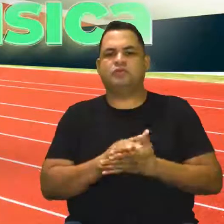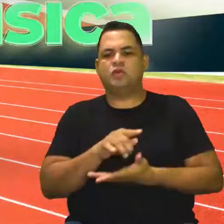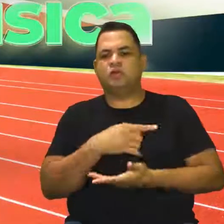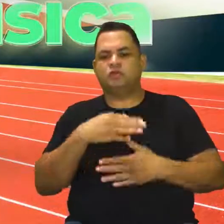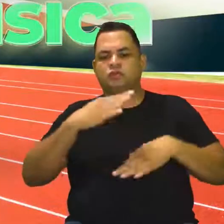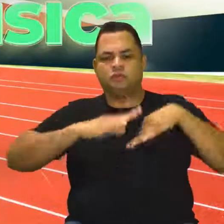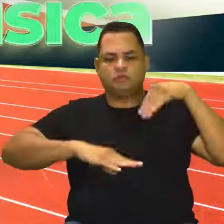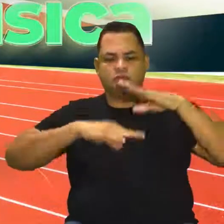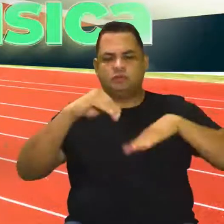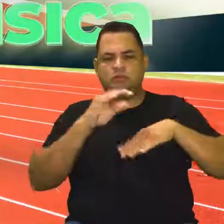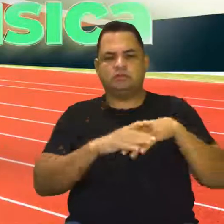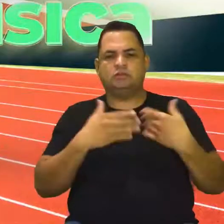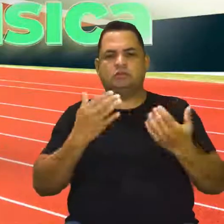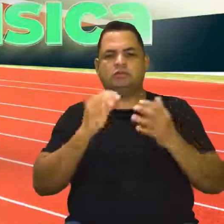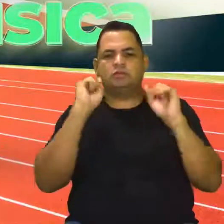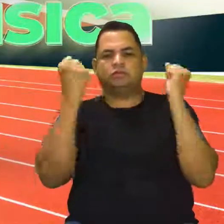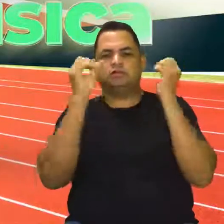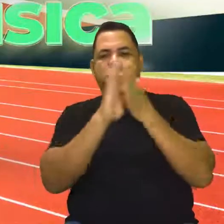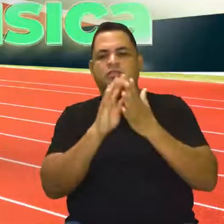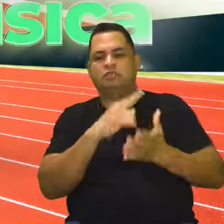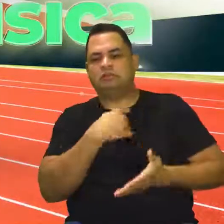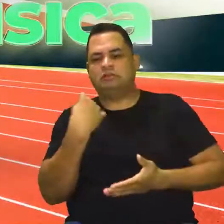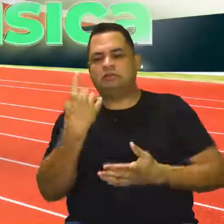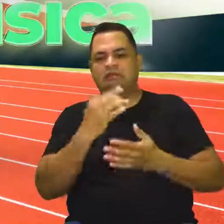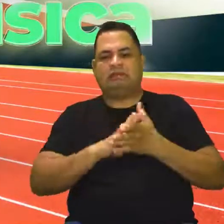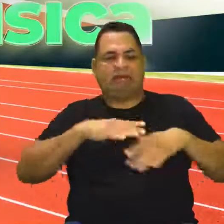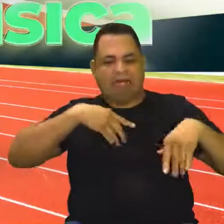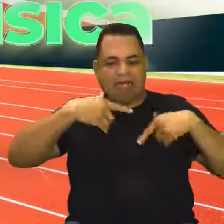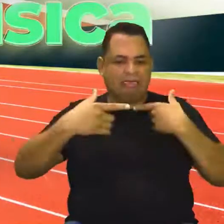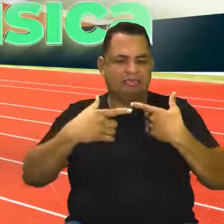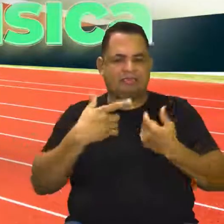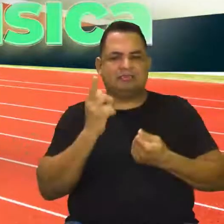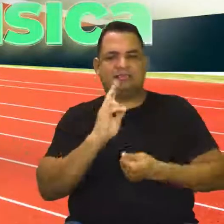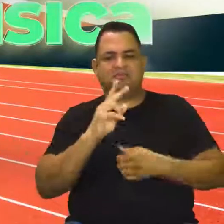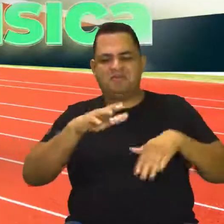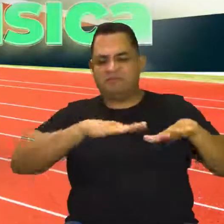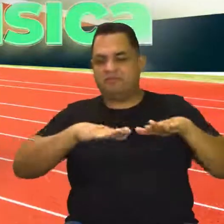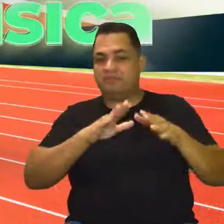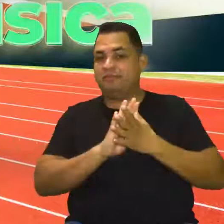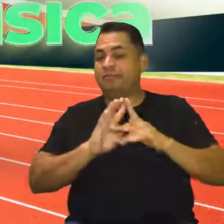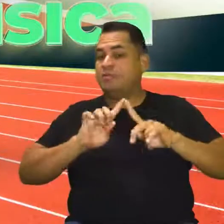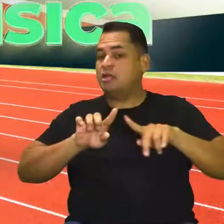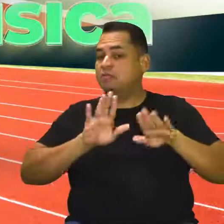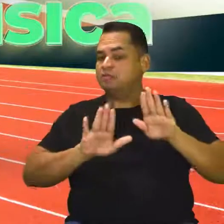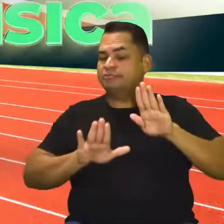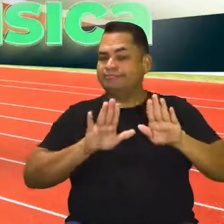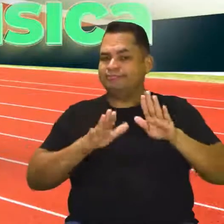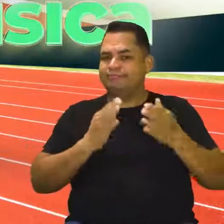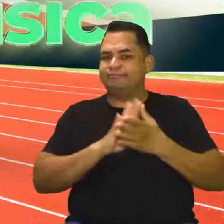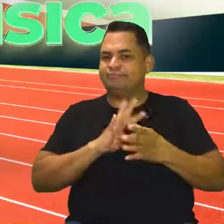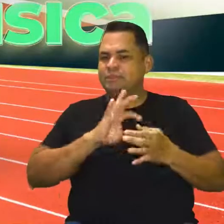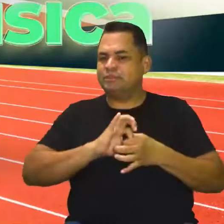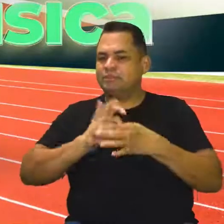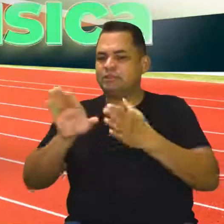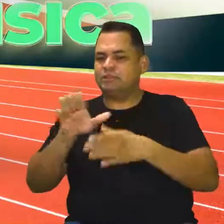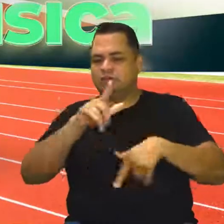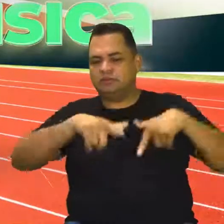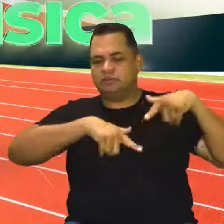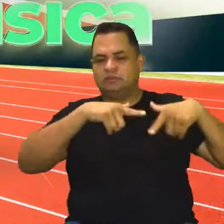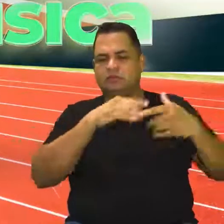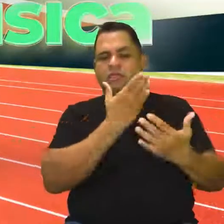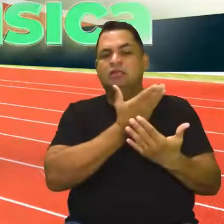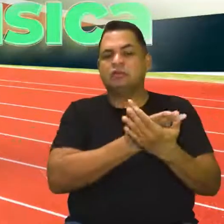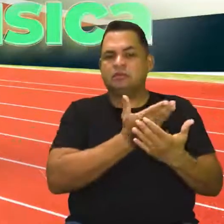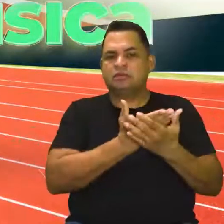profissional de educação física e todo mundo acha que nós somos as ativas, né? Mas às vezes a gente acaba deixando aí o trabalho, os